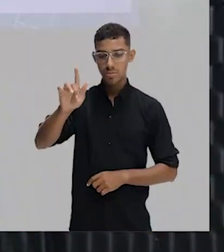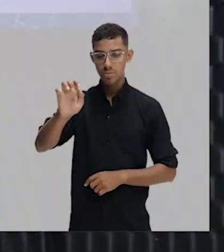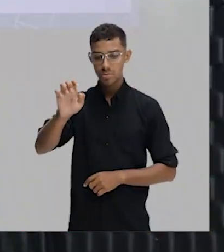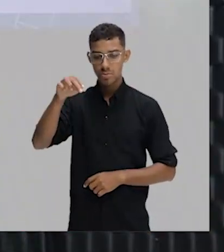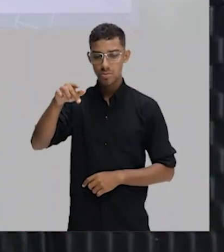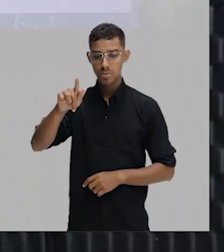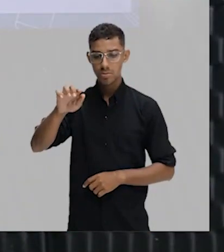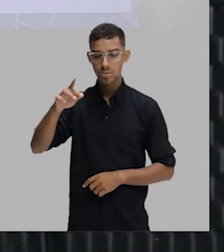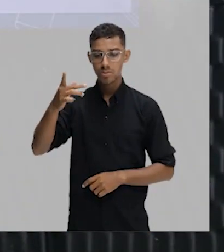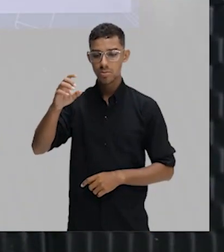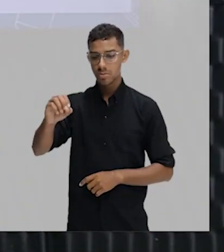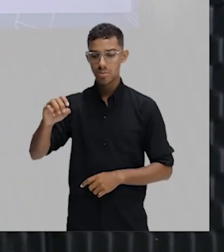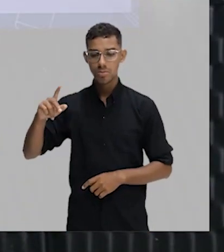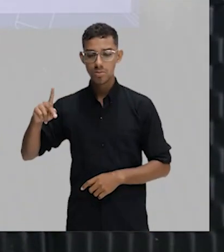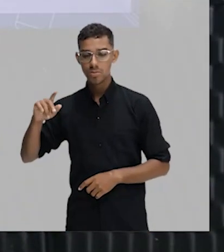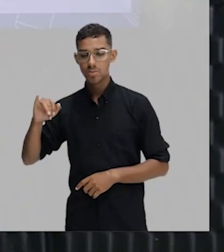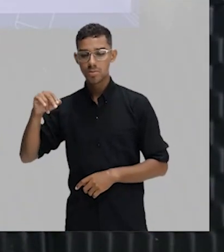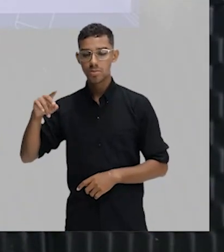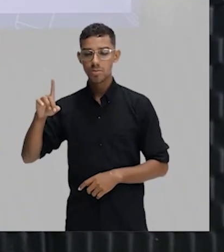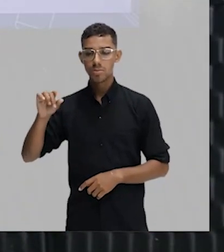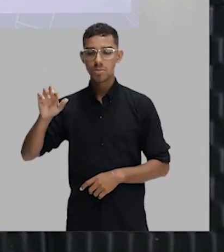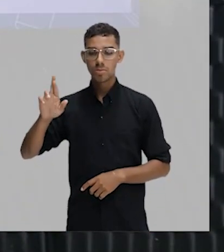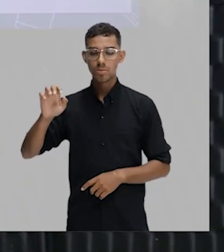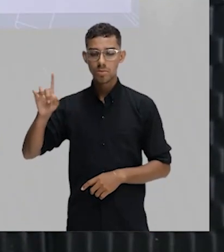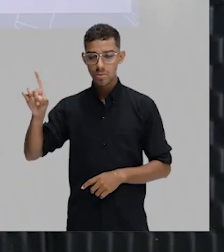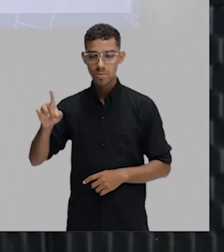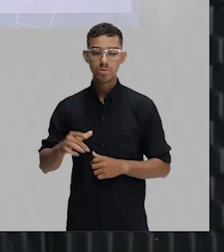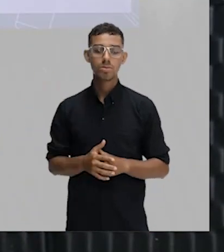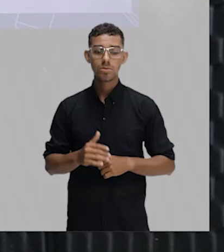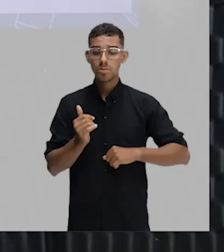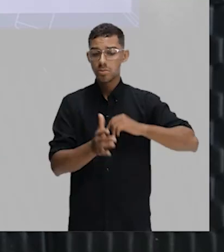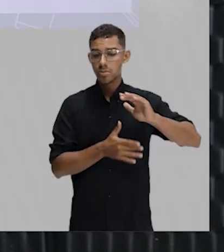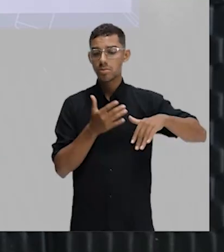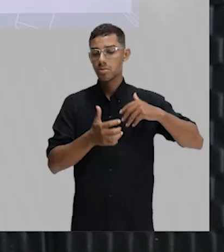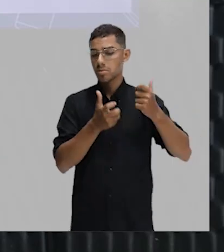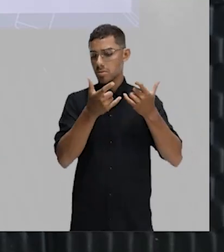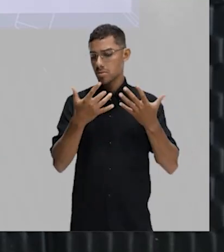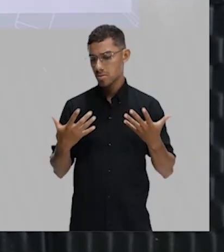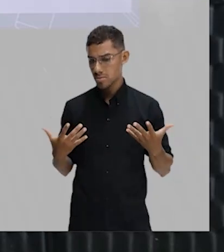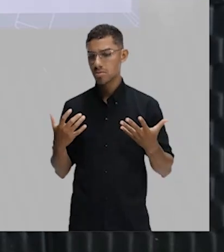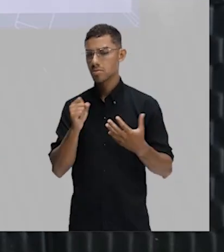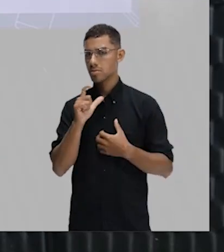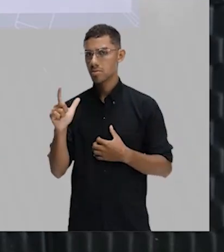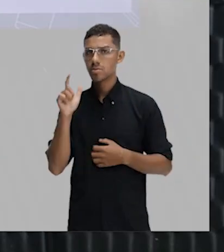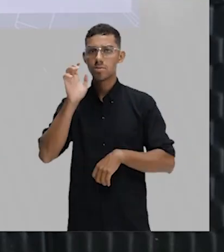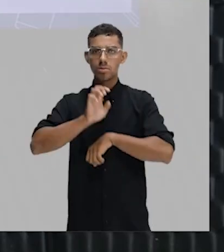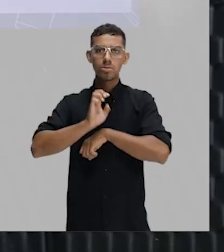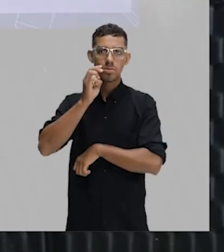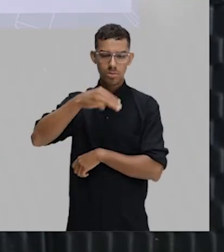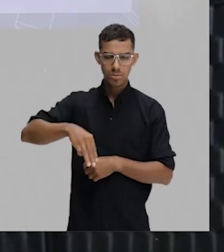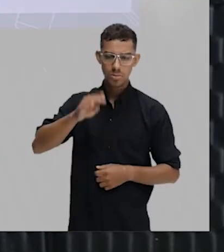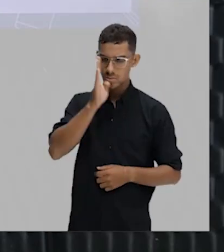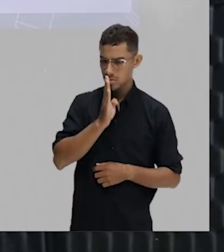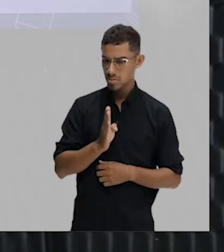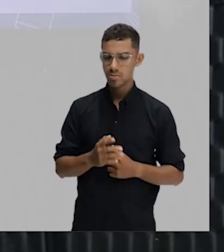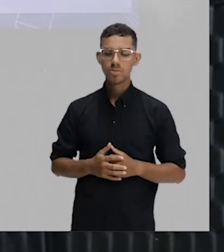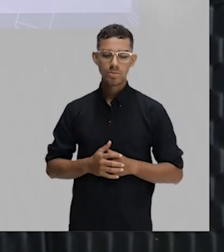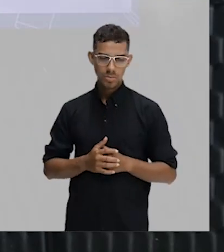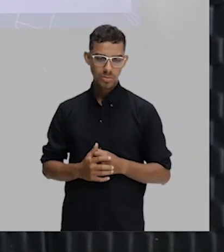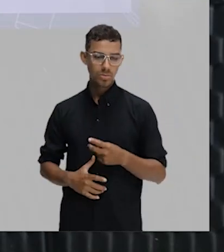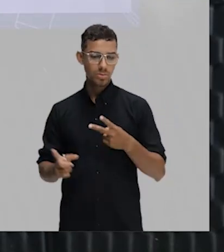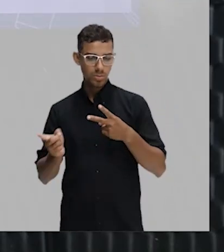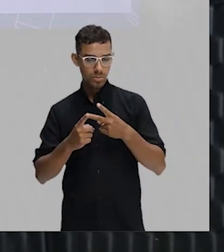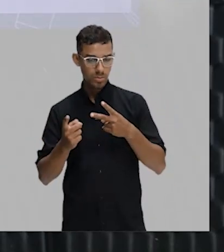só de São Luís. Primeiro, Casa do Tambor de Crioula, que fala sobre essa manifestação que é patrimônio imaterial brasileiro.